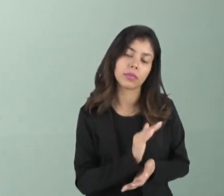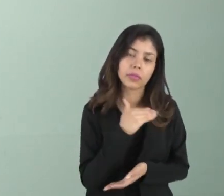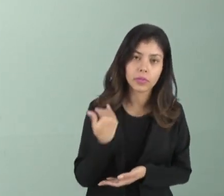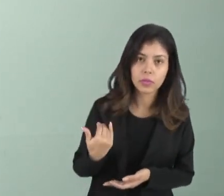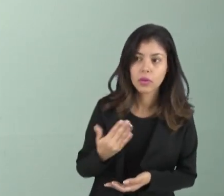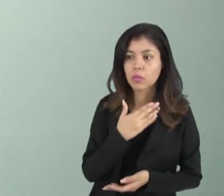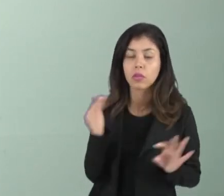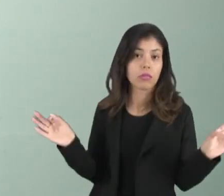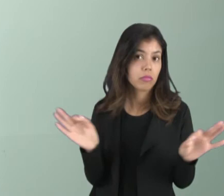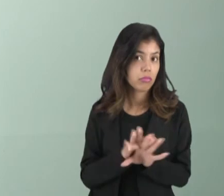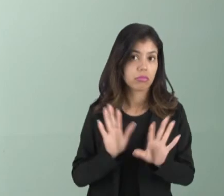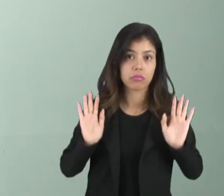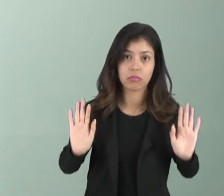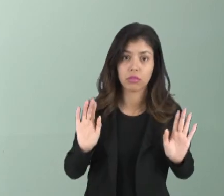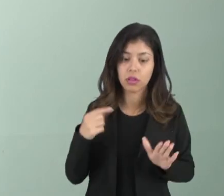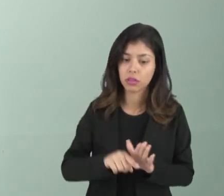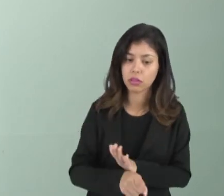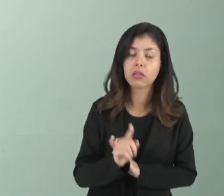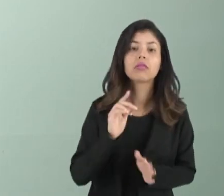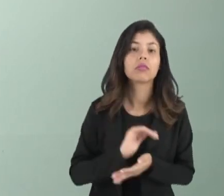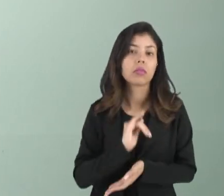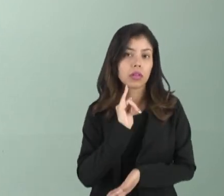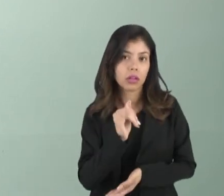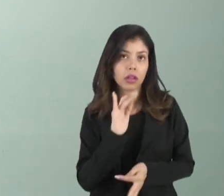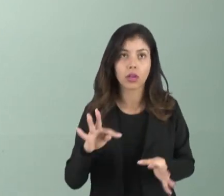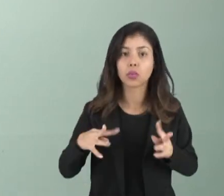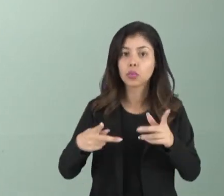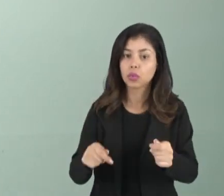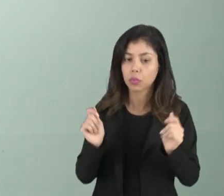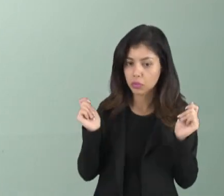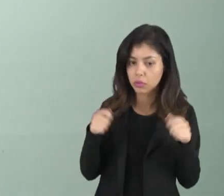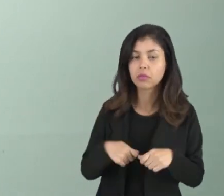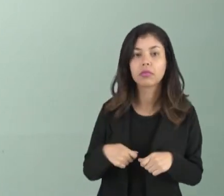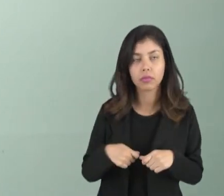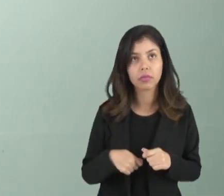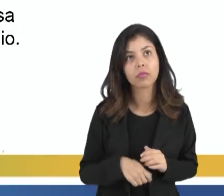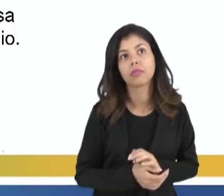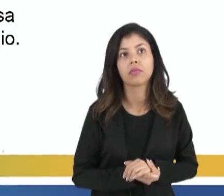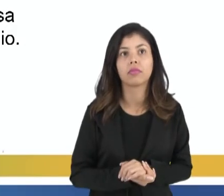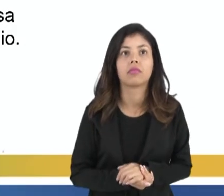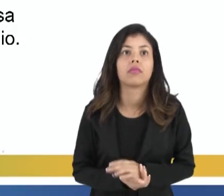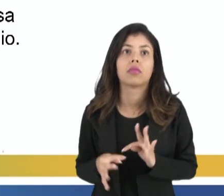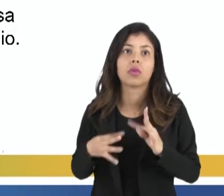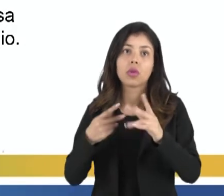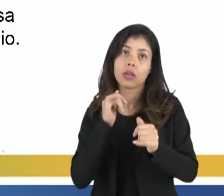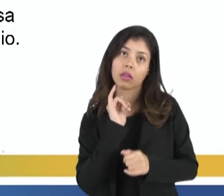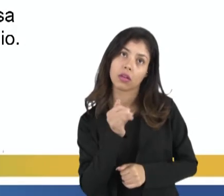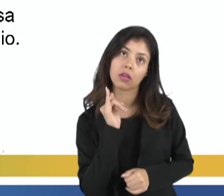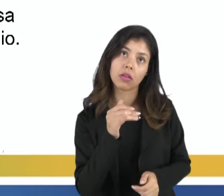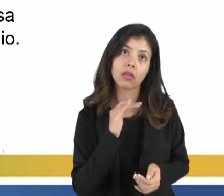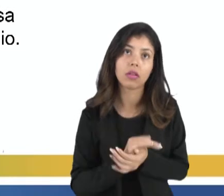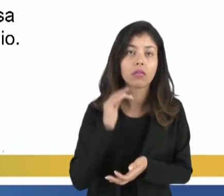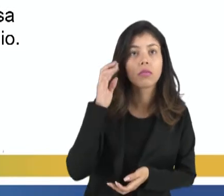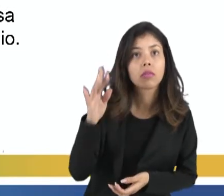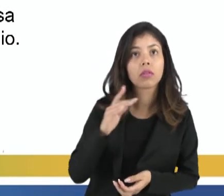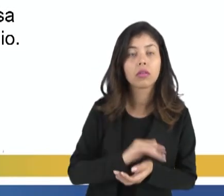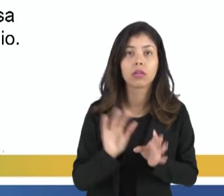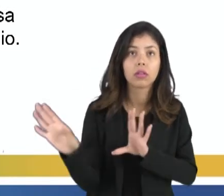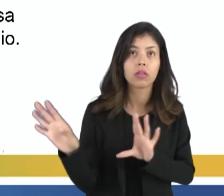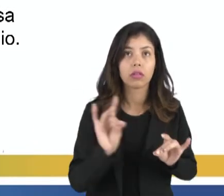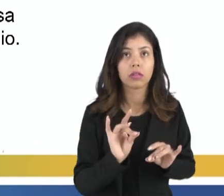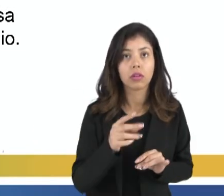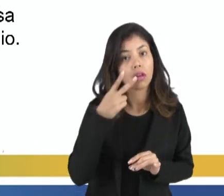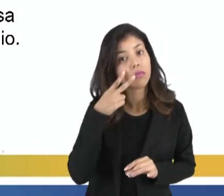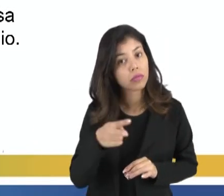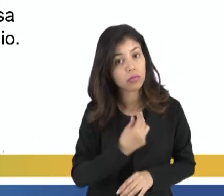como, né? Morreu, acabou. Mas dentro das narrativas, tudo é possível, tá certo? Então, toda narrativa de ficção transmite o quê? Uma